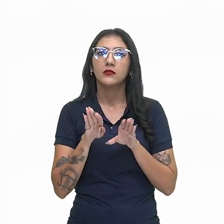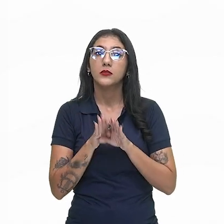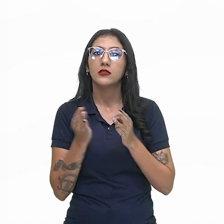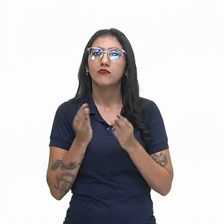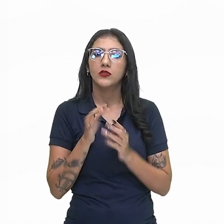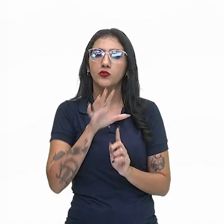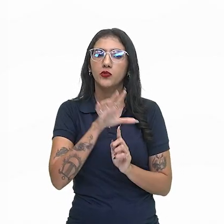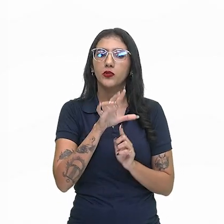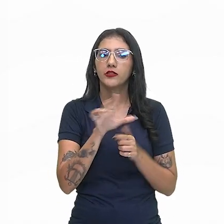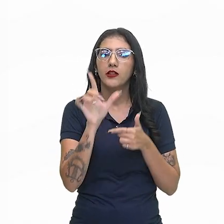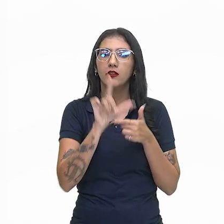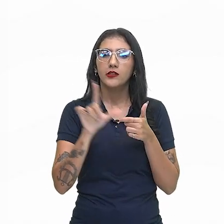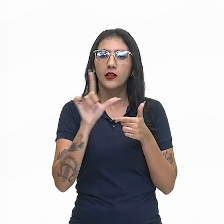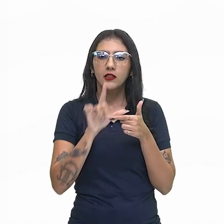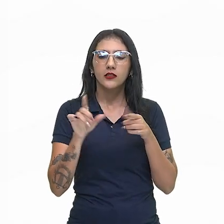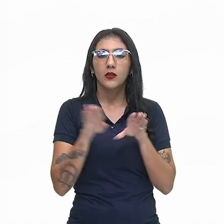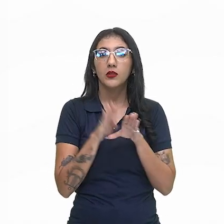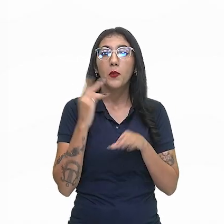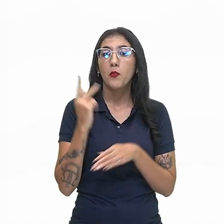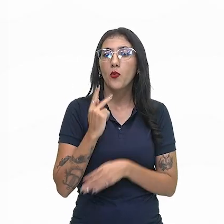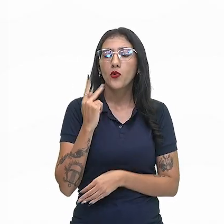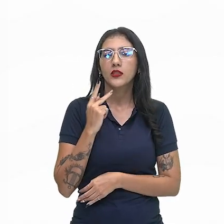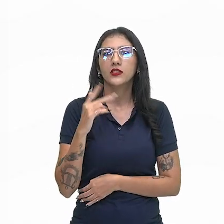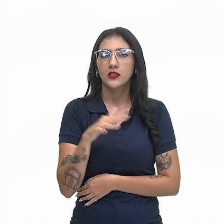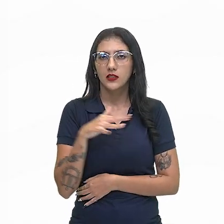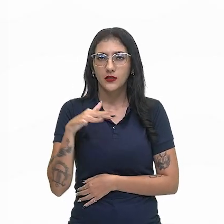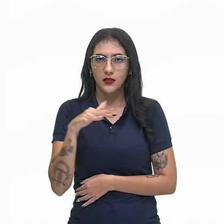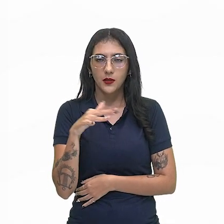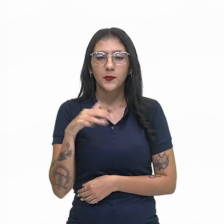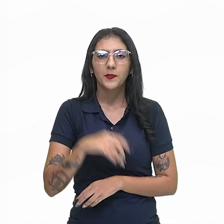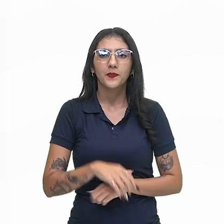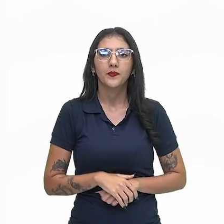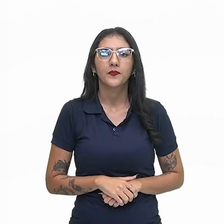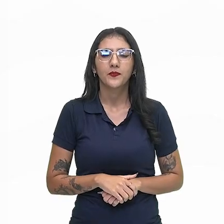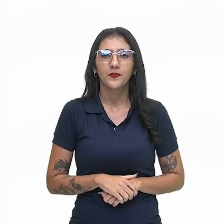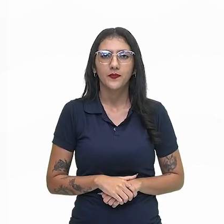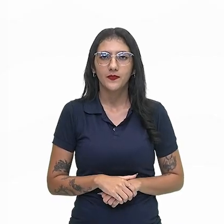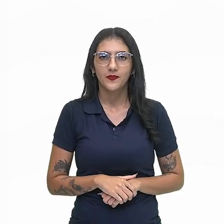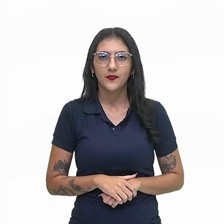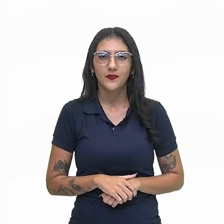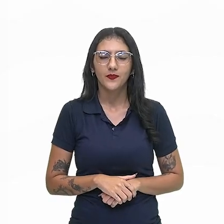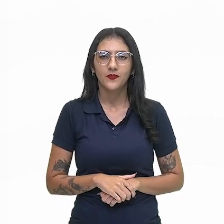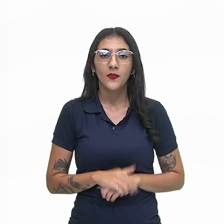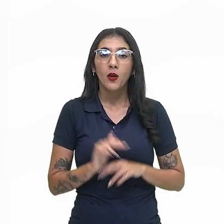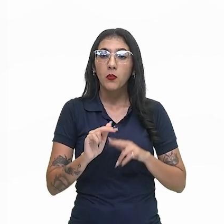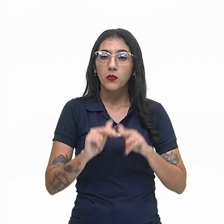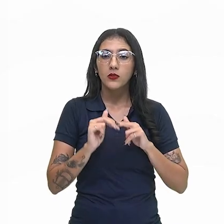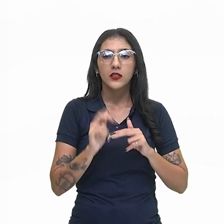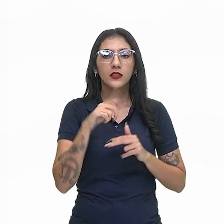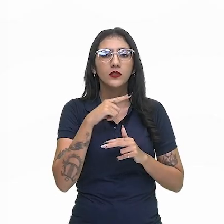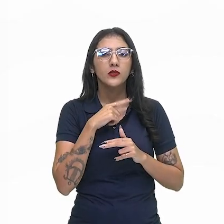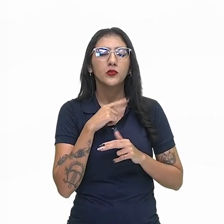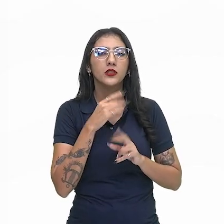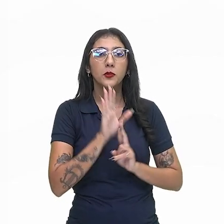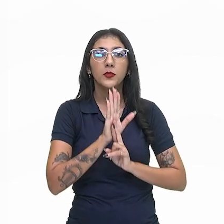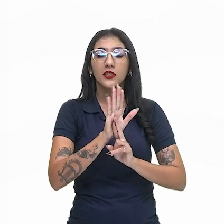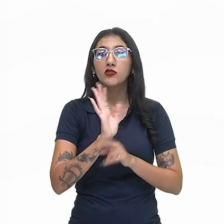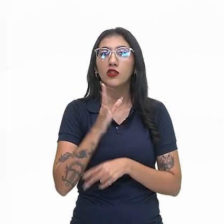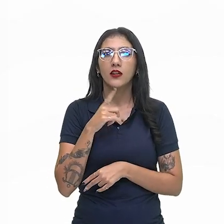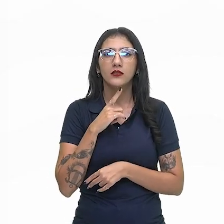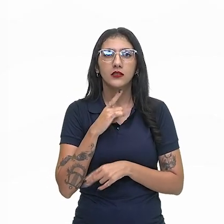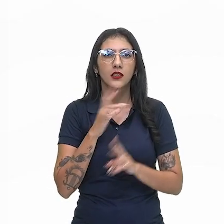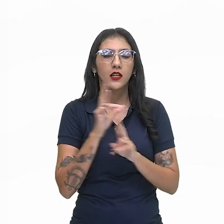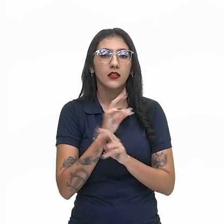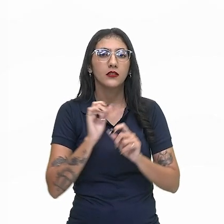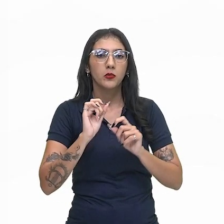e políticas públicas. Neste caso, estes representantes estão aí inseridos já no